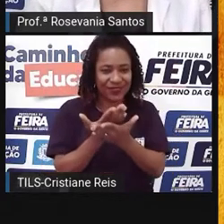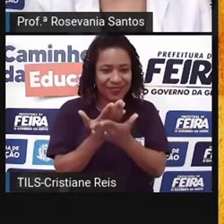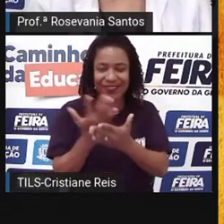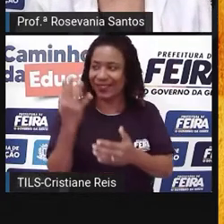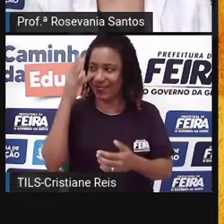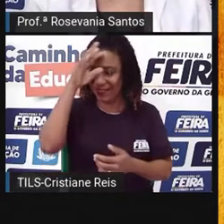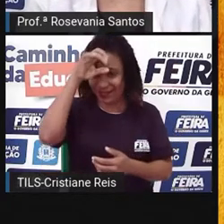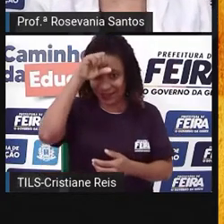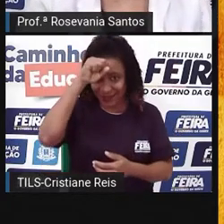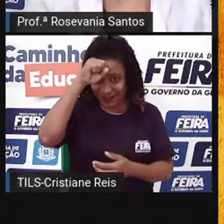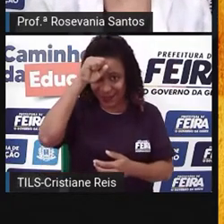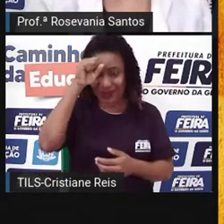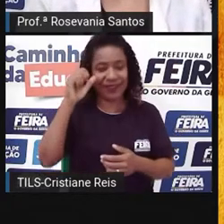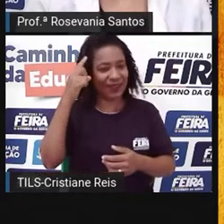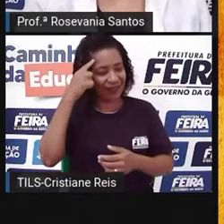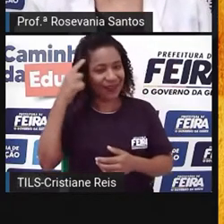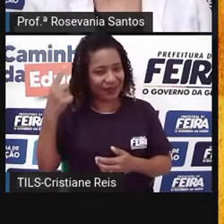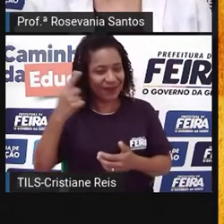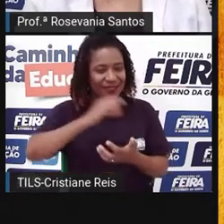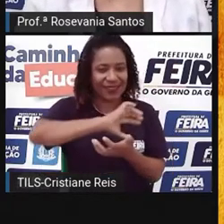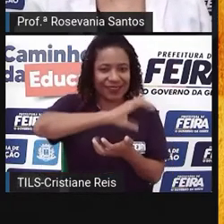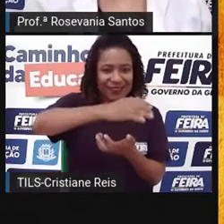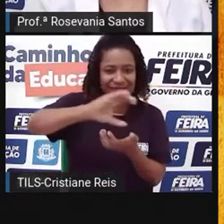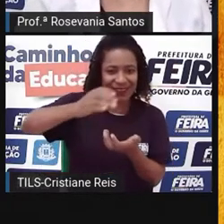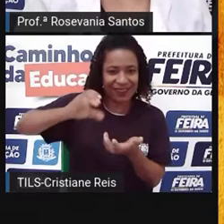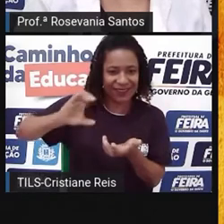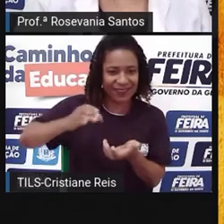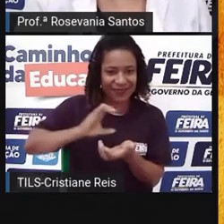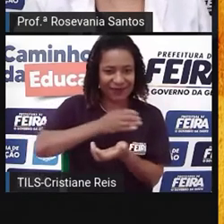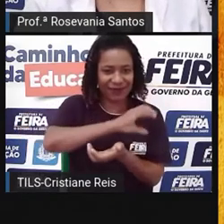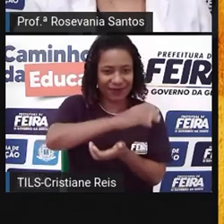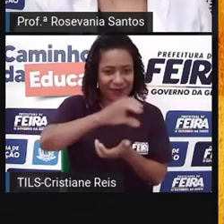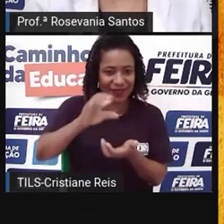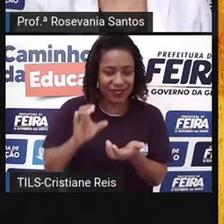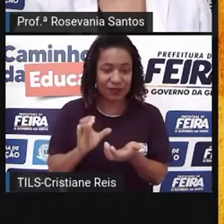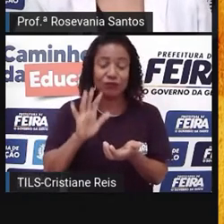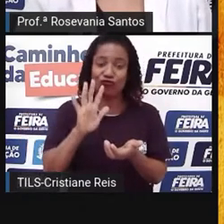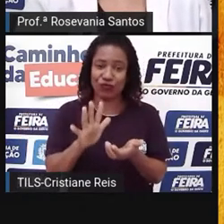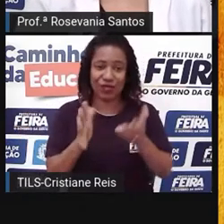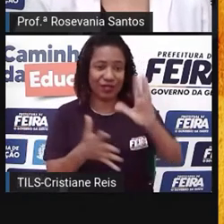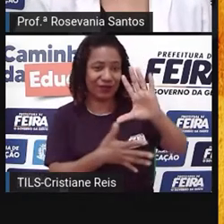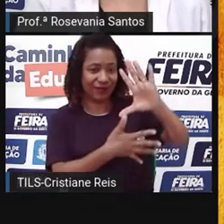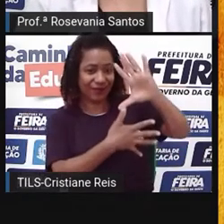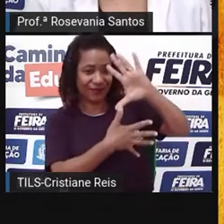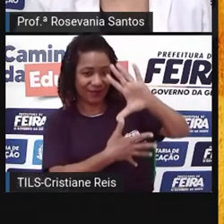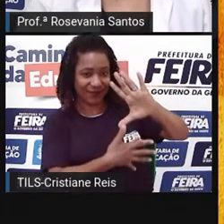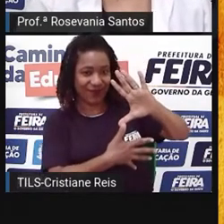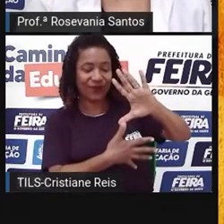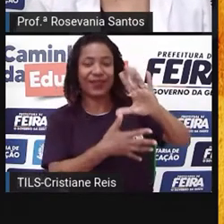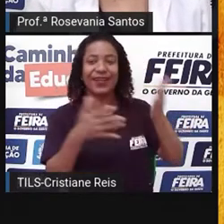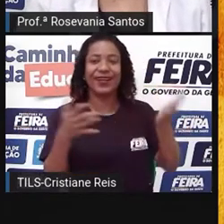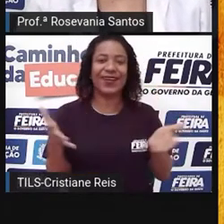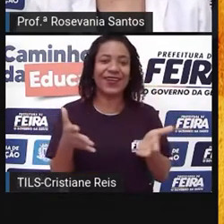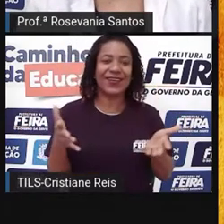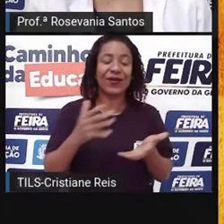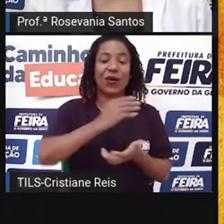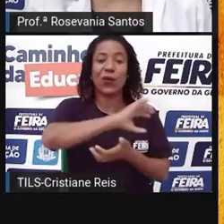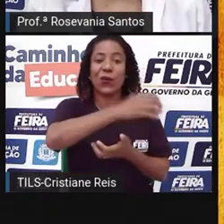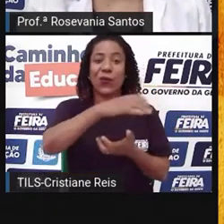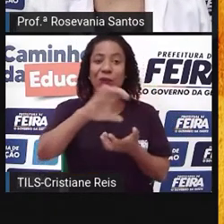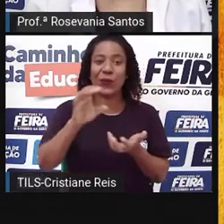né, que a gente está falando sobre os continentes. Então, de qualquer forma, já falamos sobre o continente americano. E agora nós vamos falar sobre o